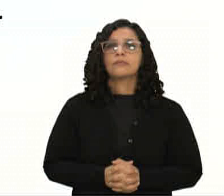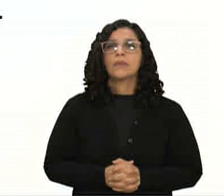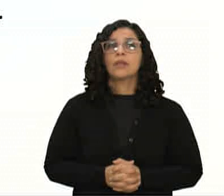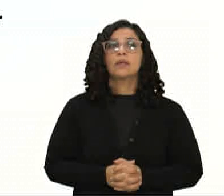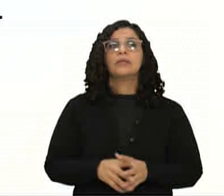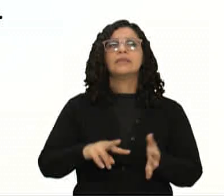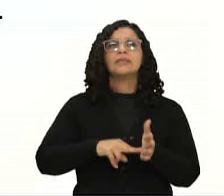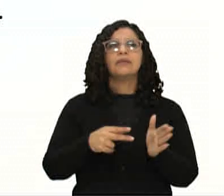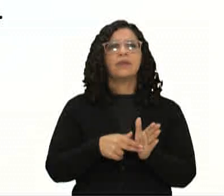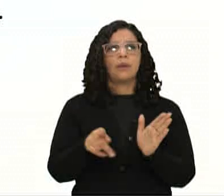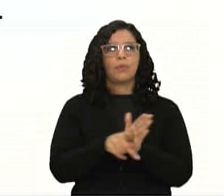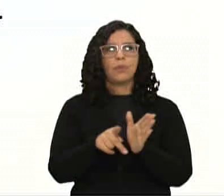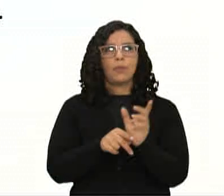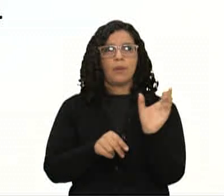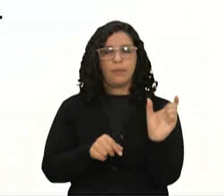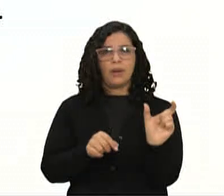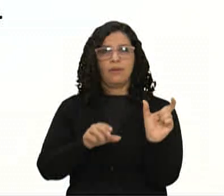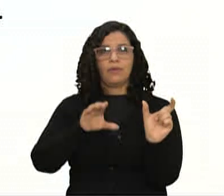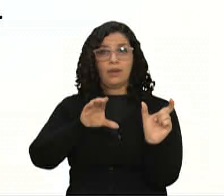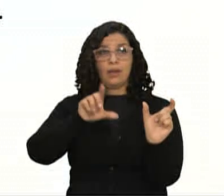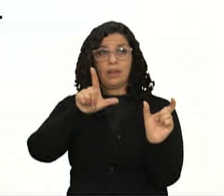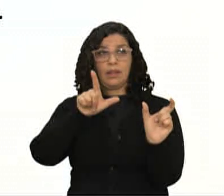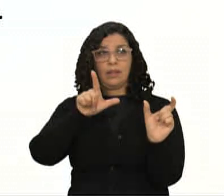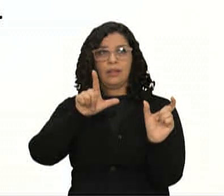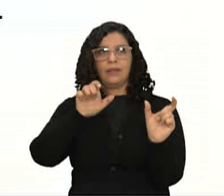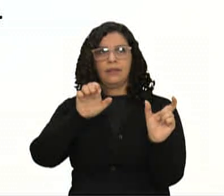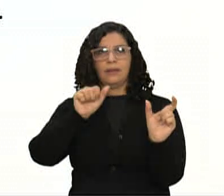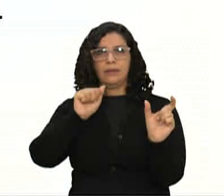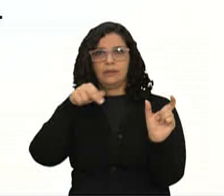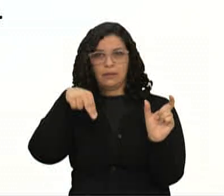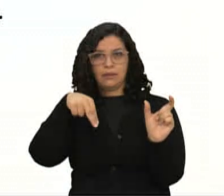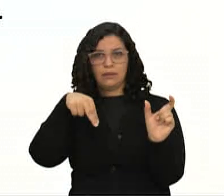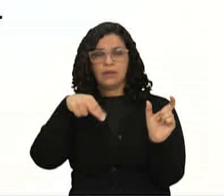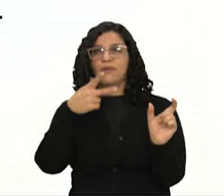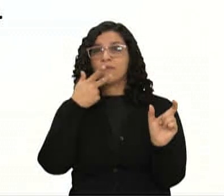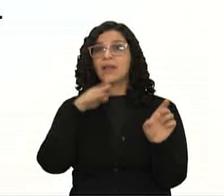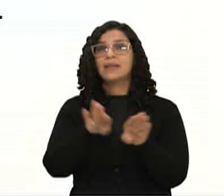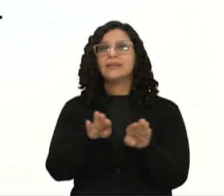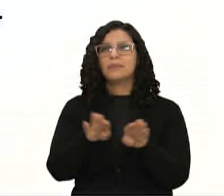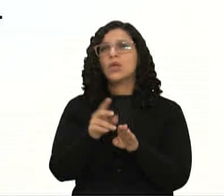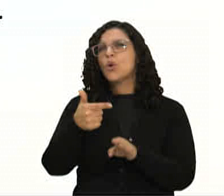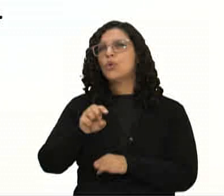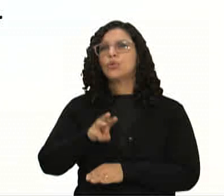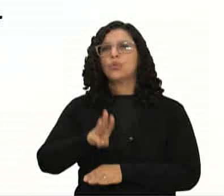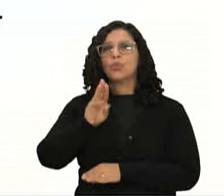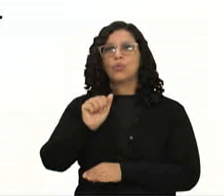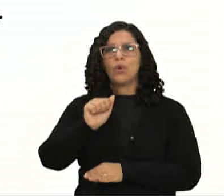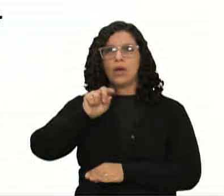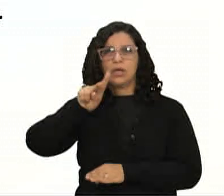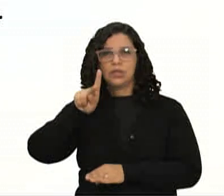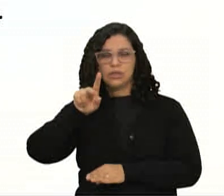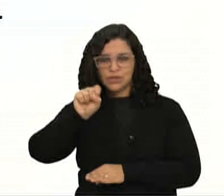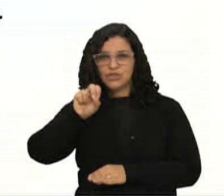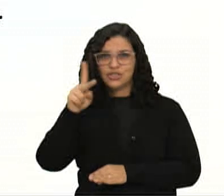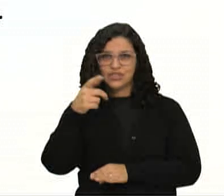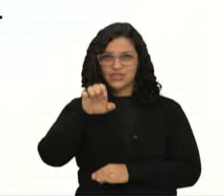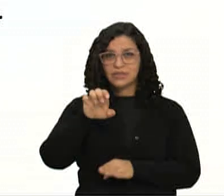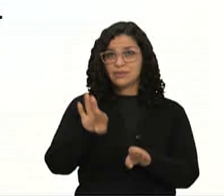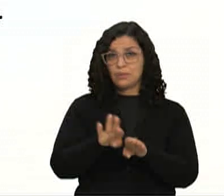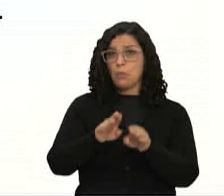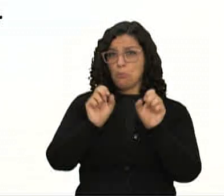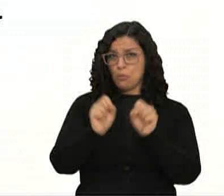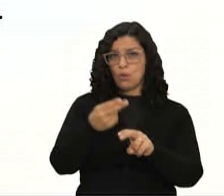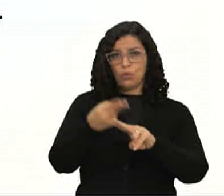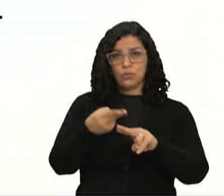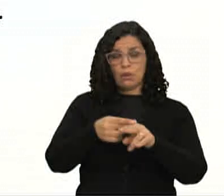O clean, pode, vocês devem ter já visto ou ouvido o wash, né? O verbo lavar. Então, você pode usar wash